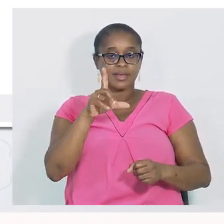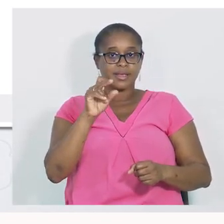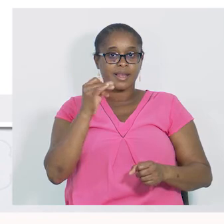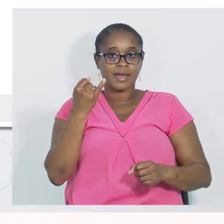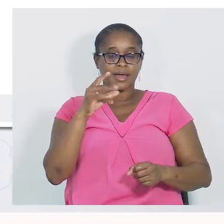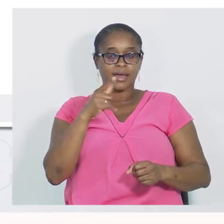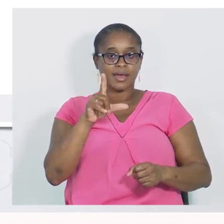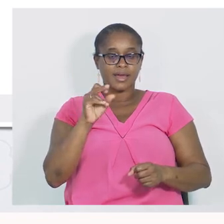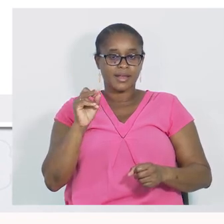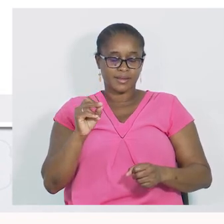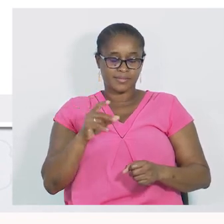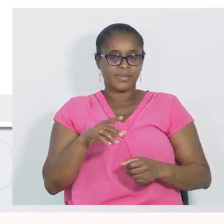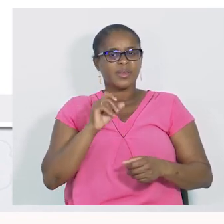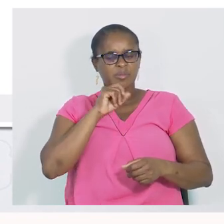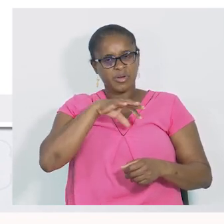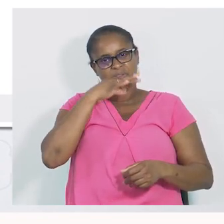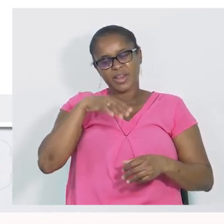frase, tua.